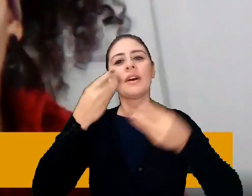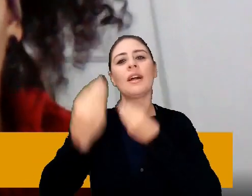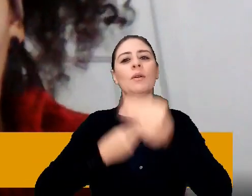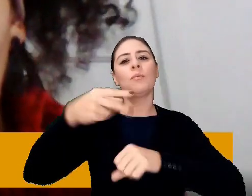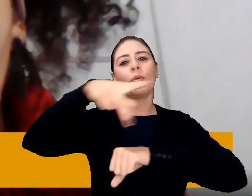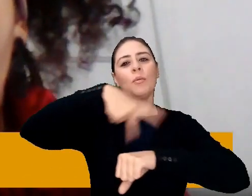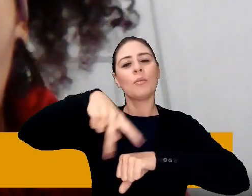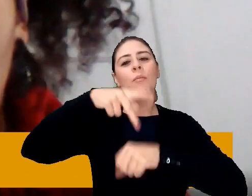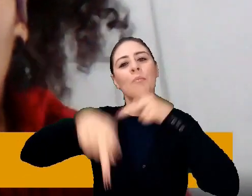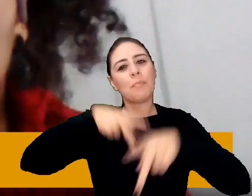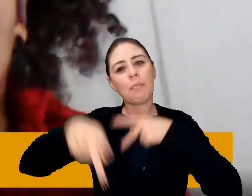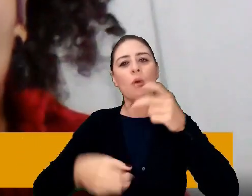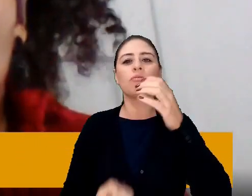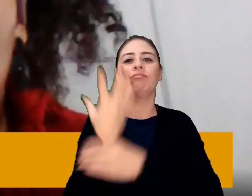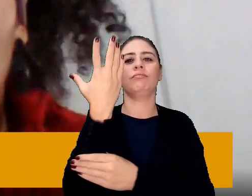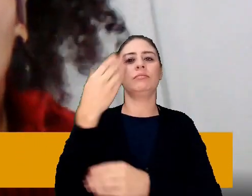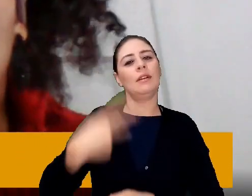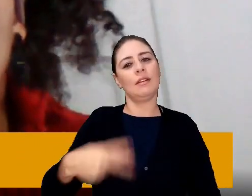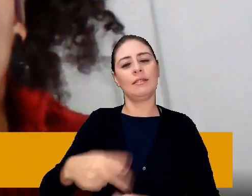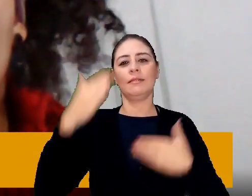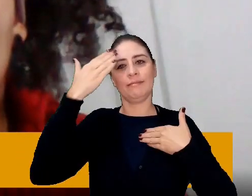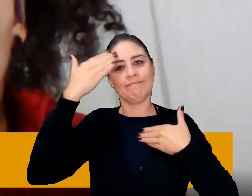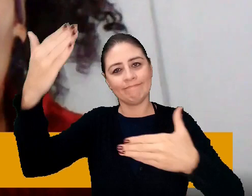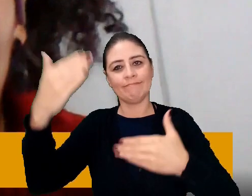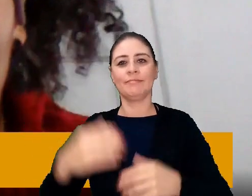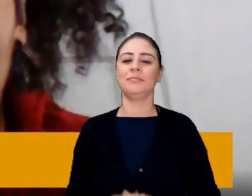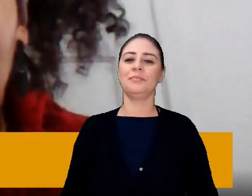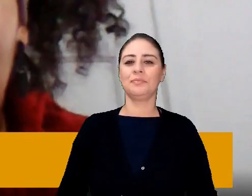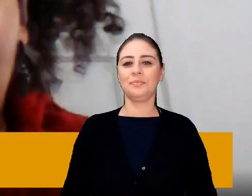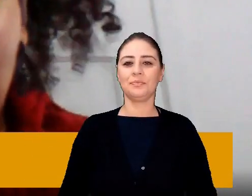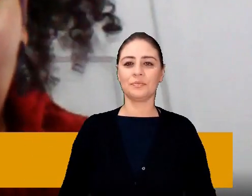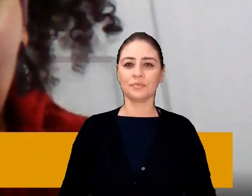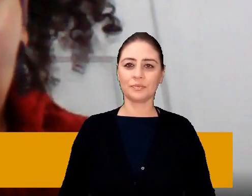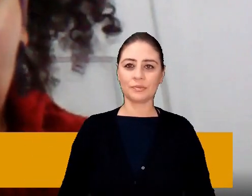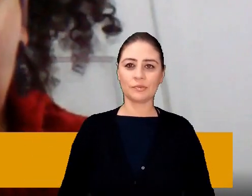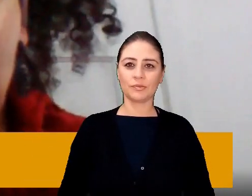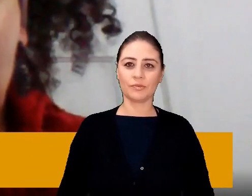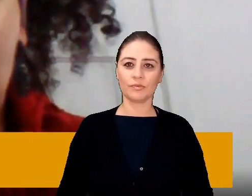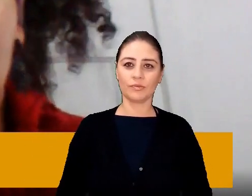nossos povos originários, né? Gratidão, muito obrigada.